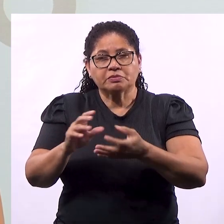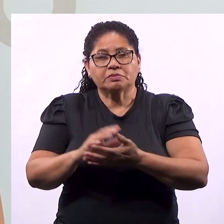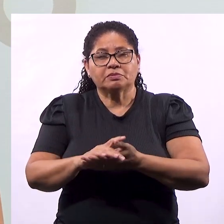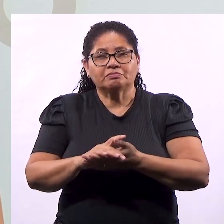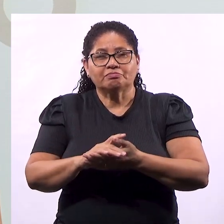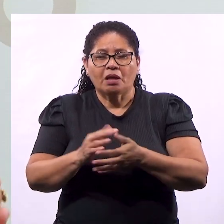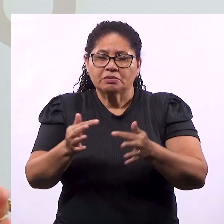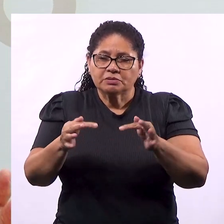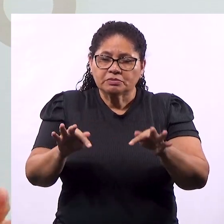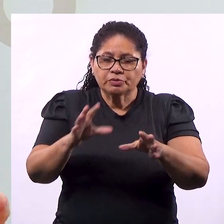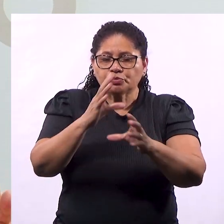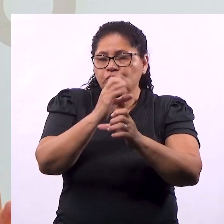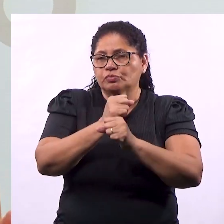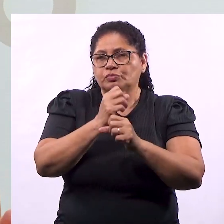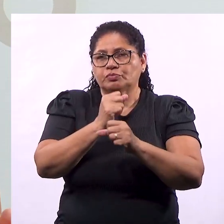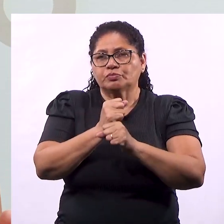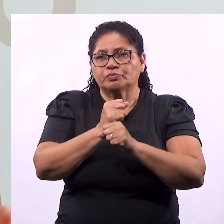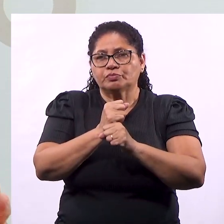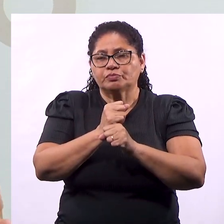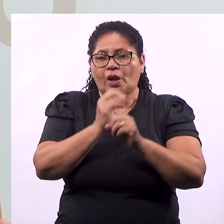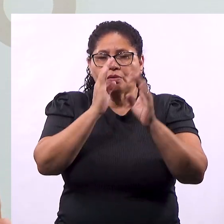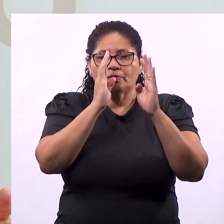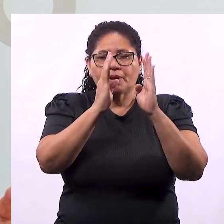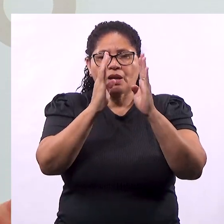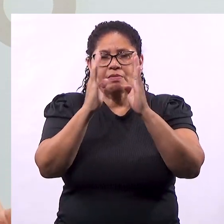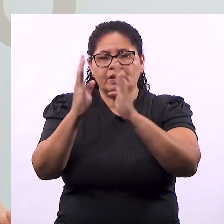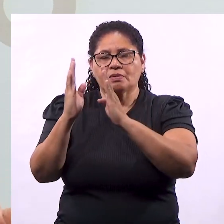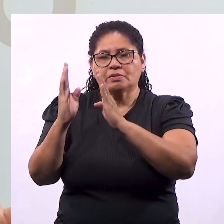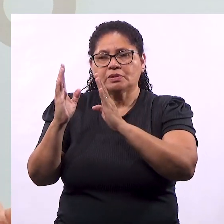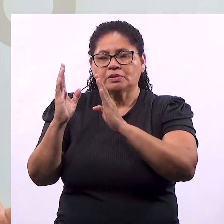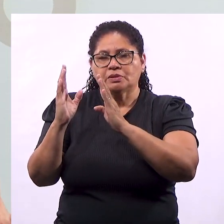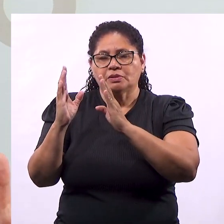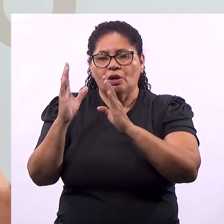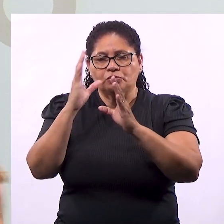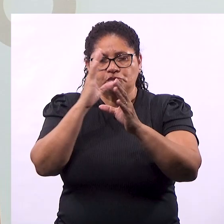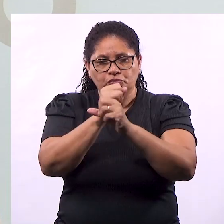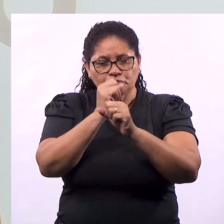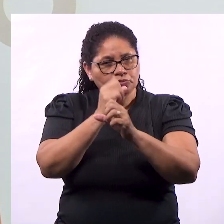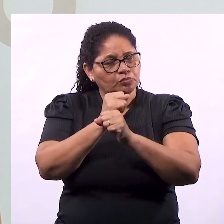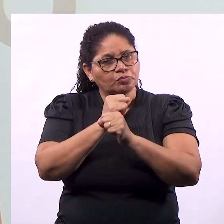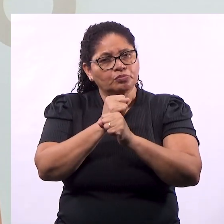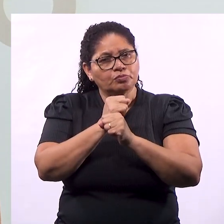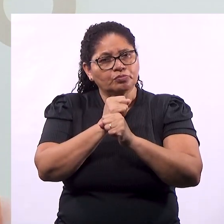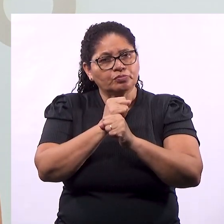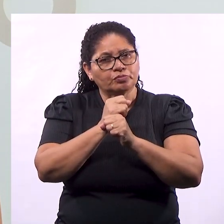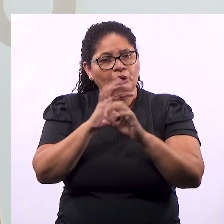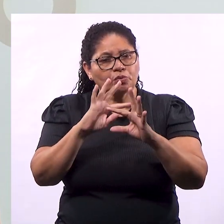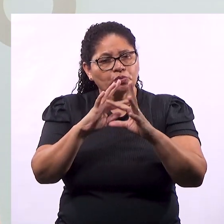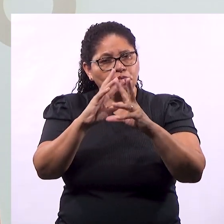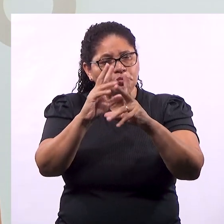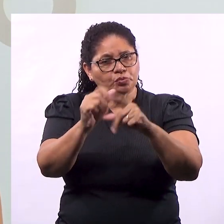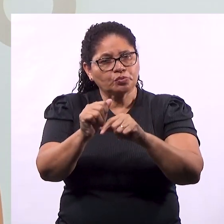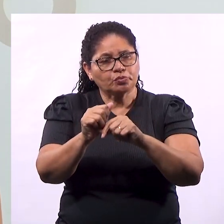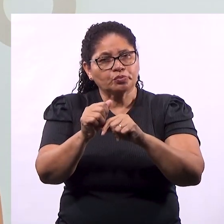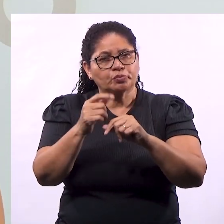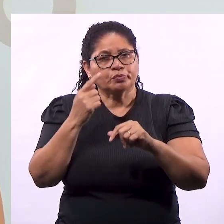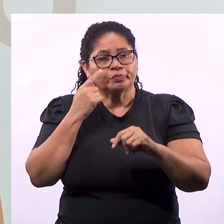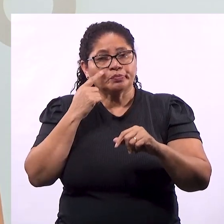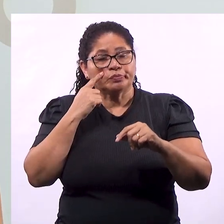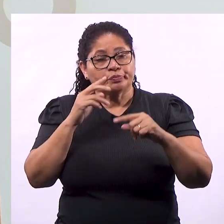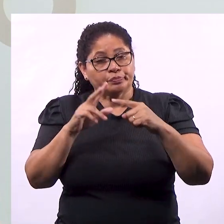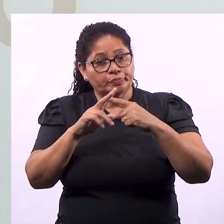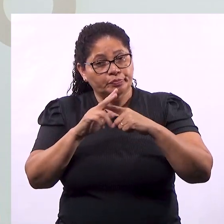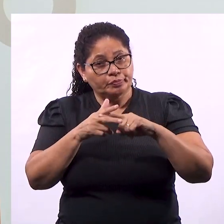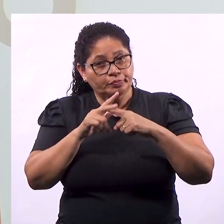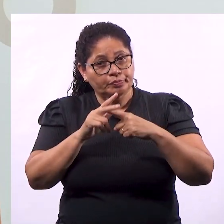ela simplesmente vai ser somada então as partes quando juntarem não se tem um todo numa